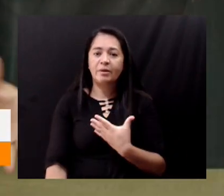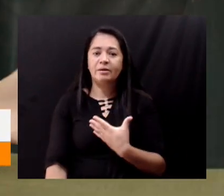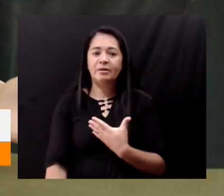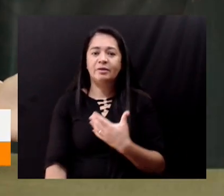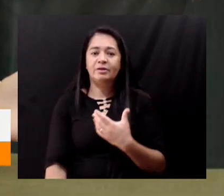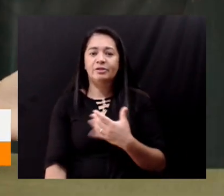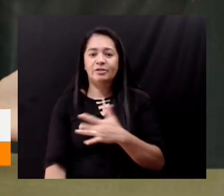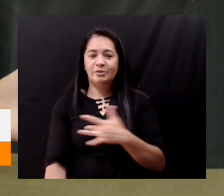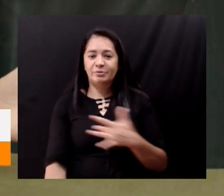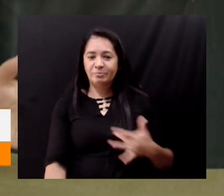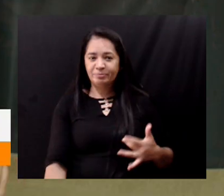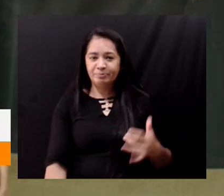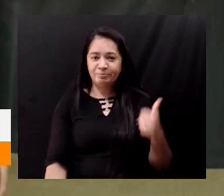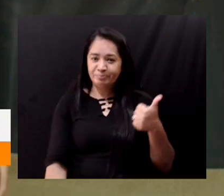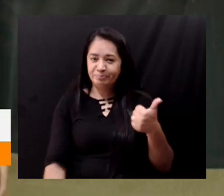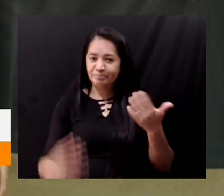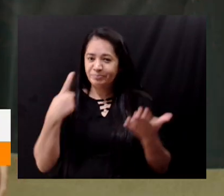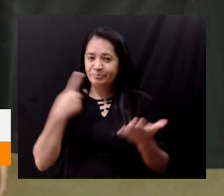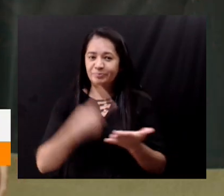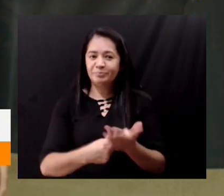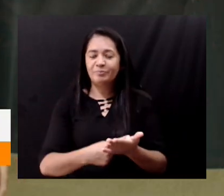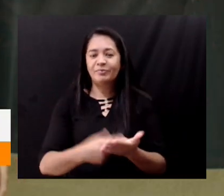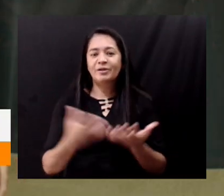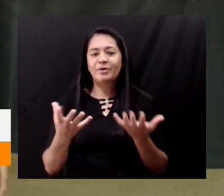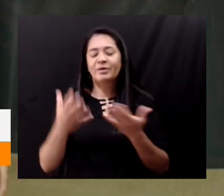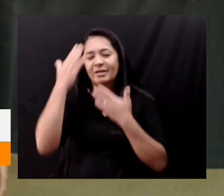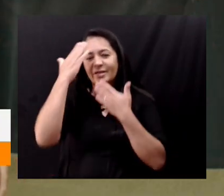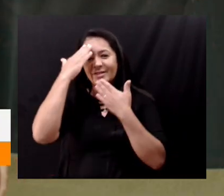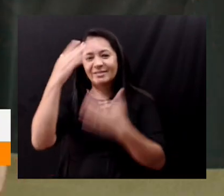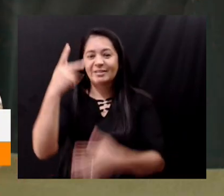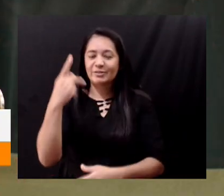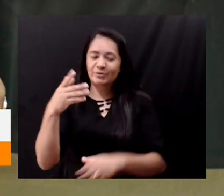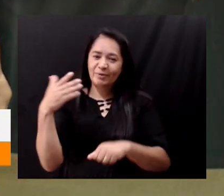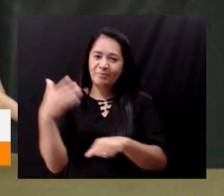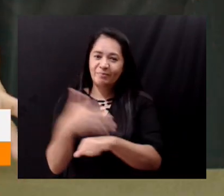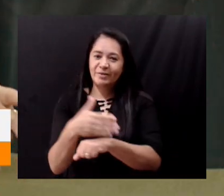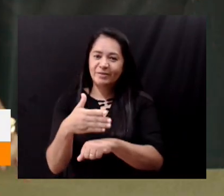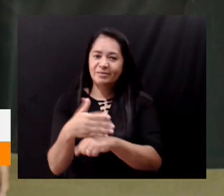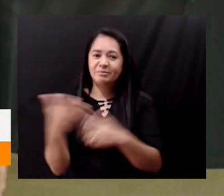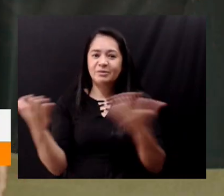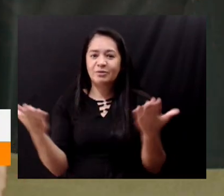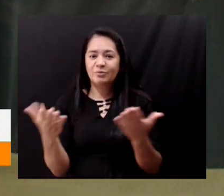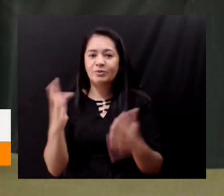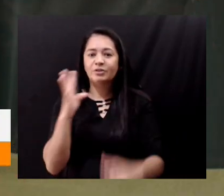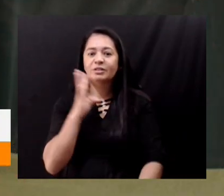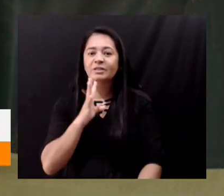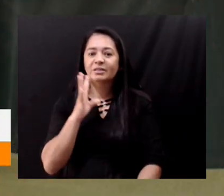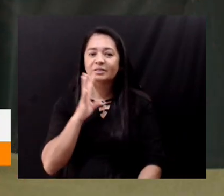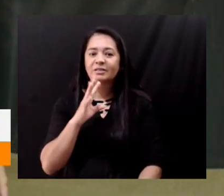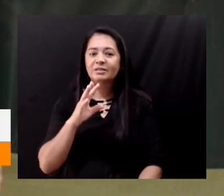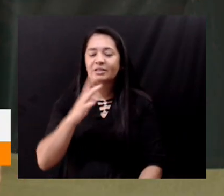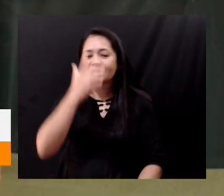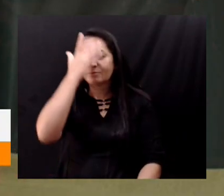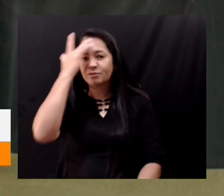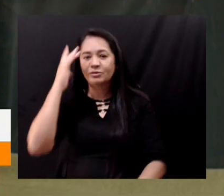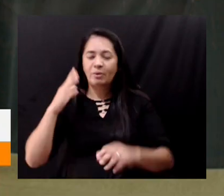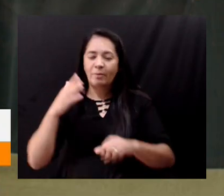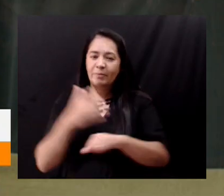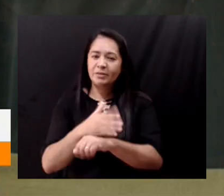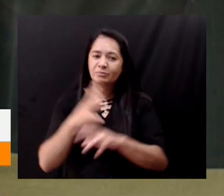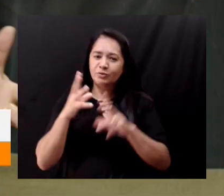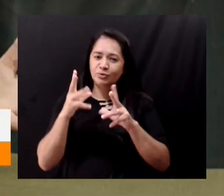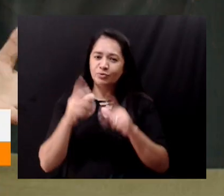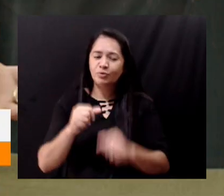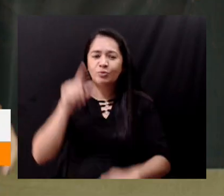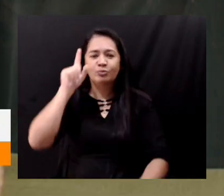combinado? Quero agradecer a sua participação com a gente hoje, foi muito legal, o pessoal participando todos os dias, né, mandando depoimento,